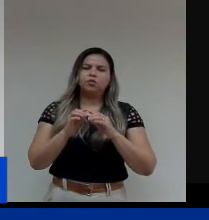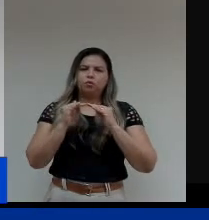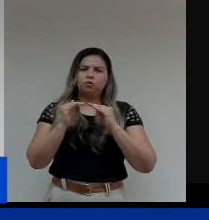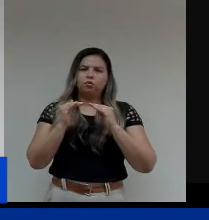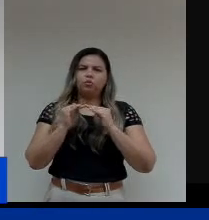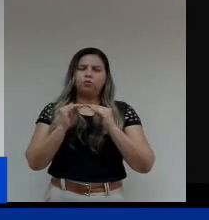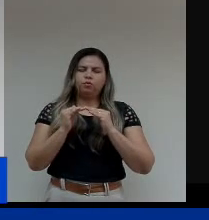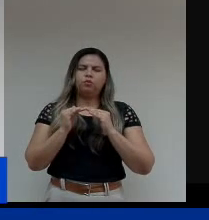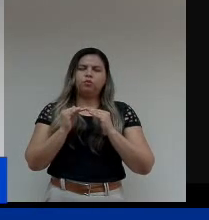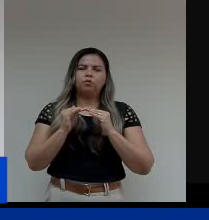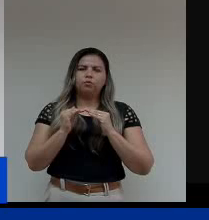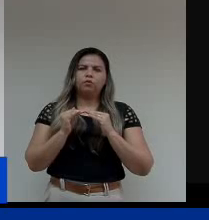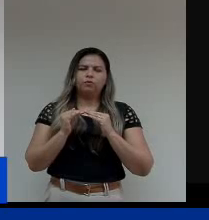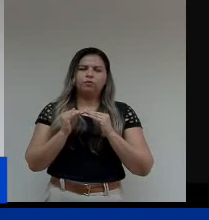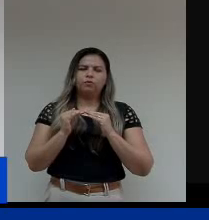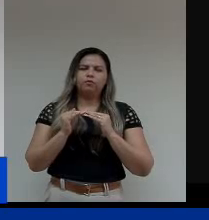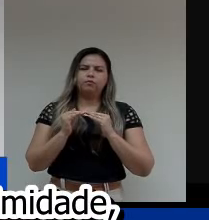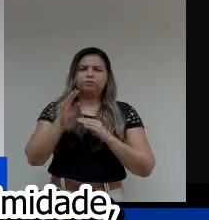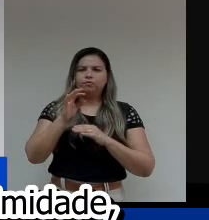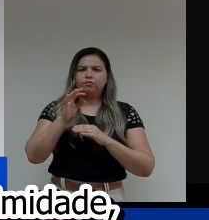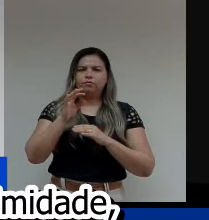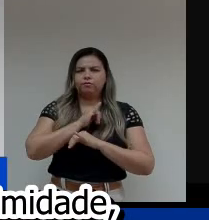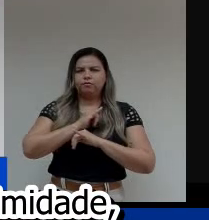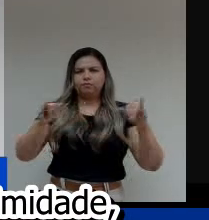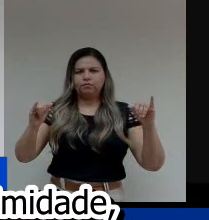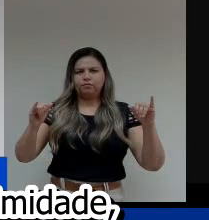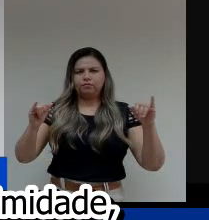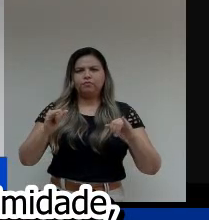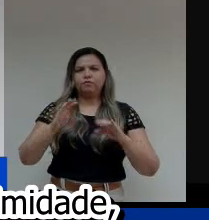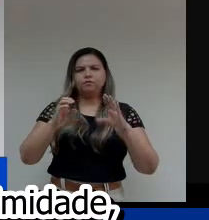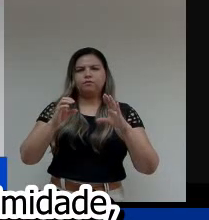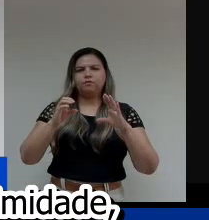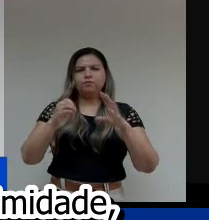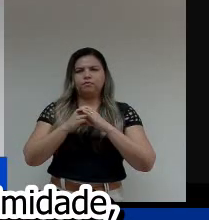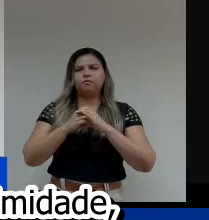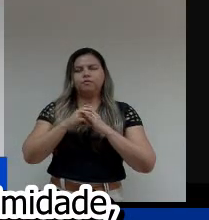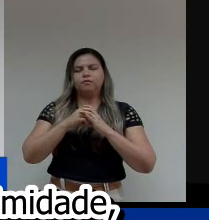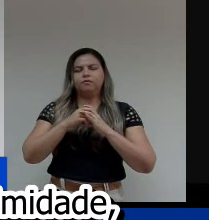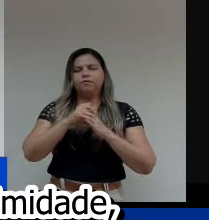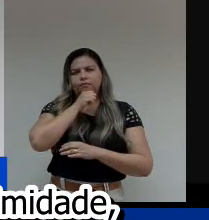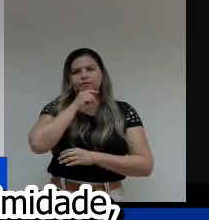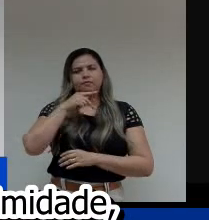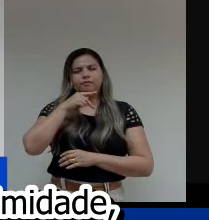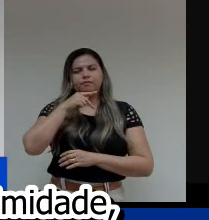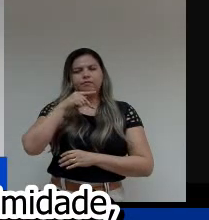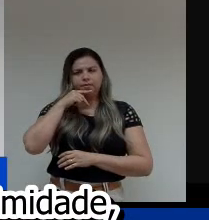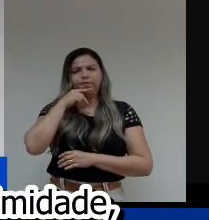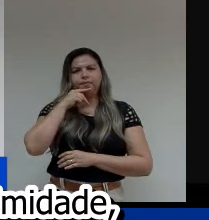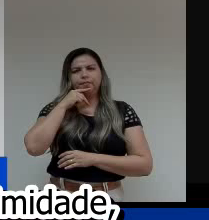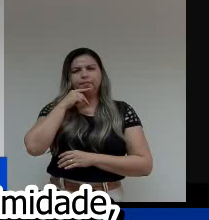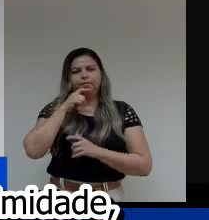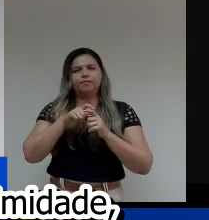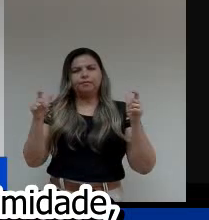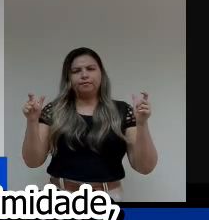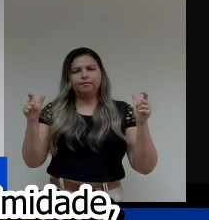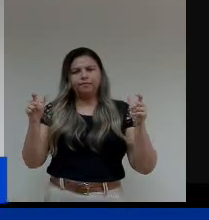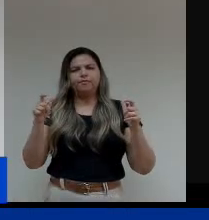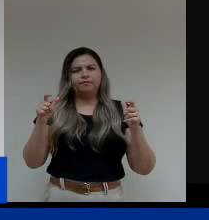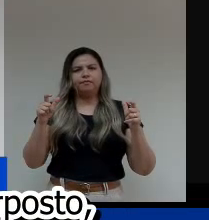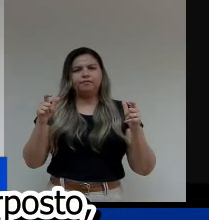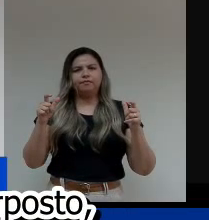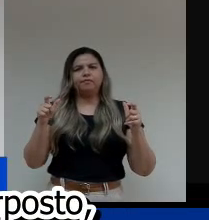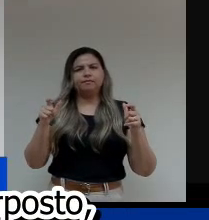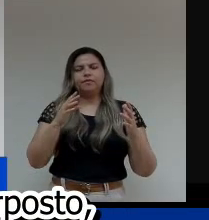relator, presidente. Decisão. O Tribunal Regional Eleitoral do Amapá, por